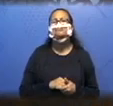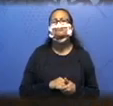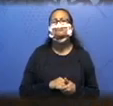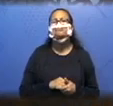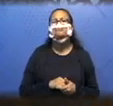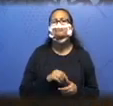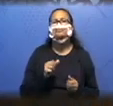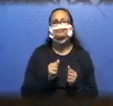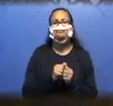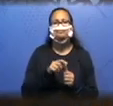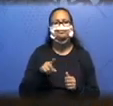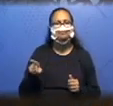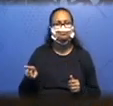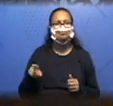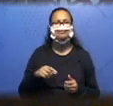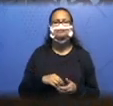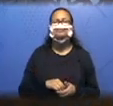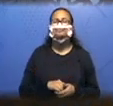bem feitinho com vocês aí.